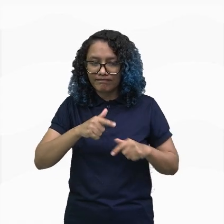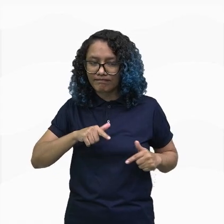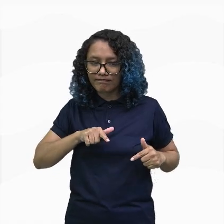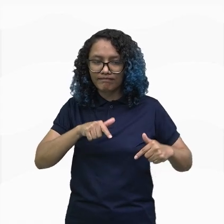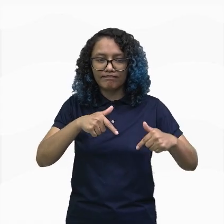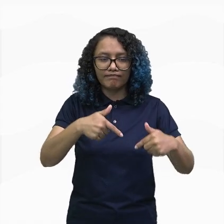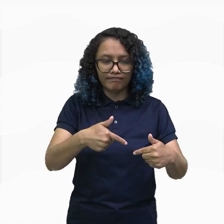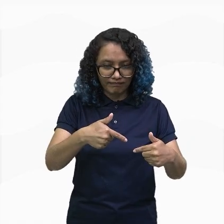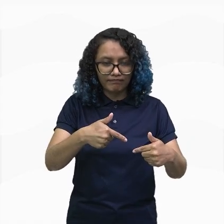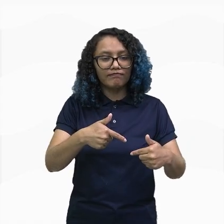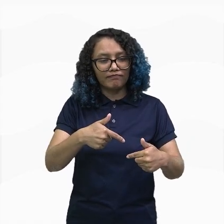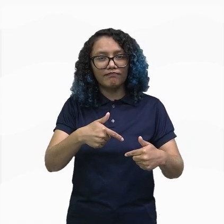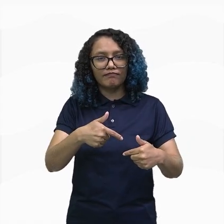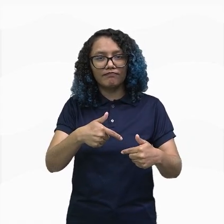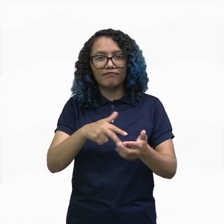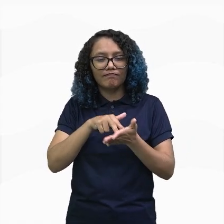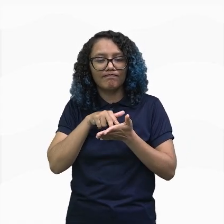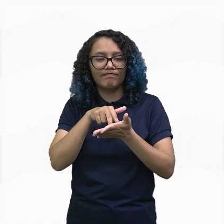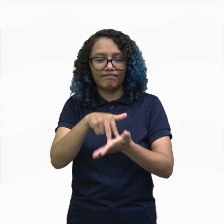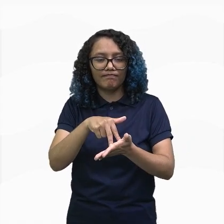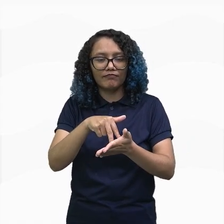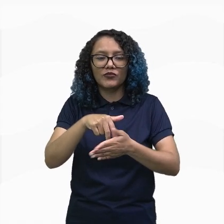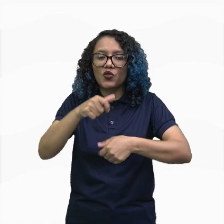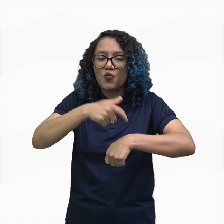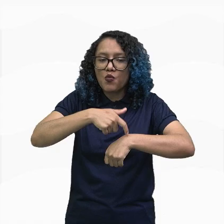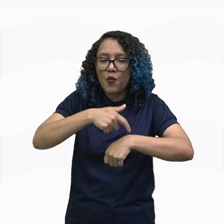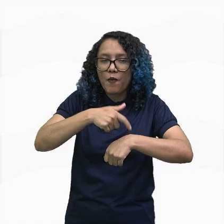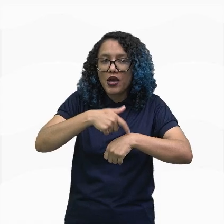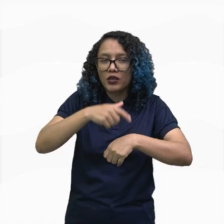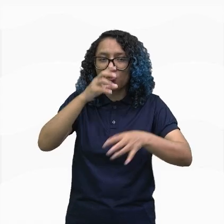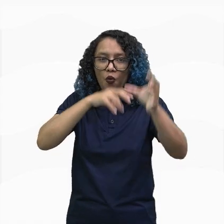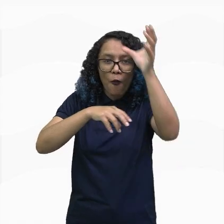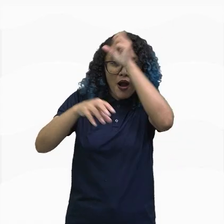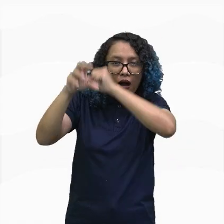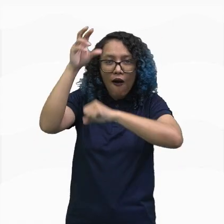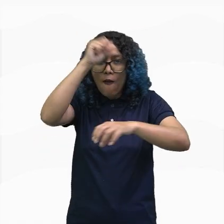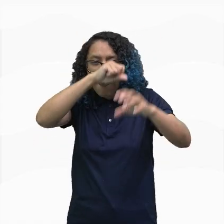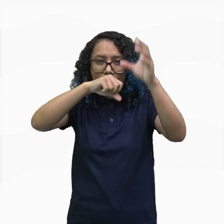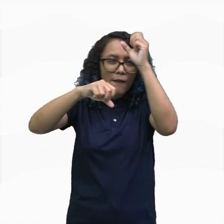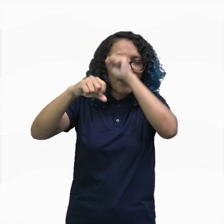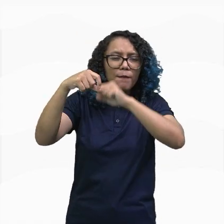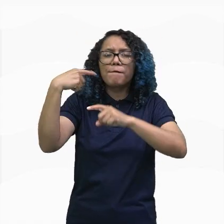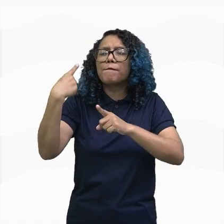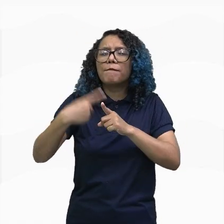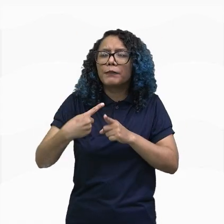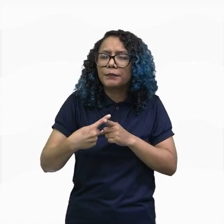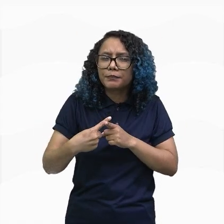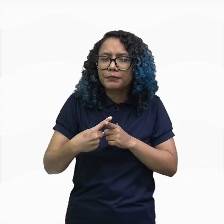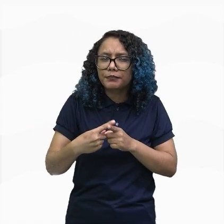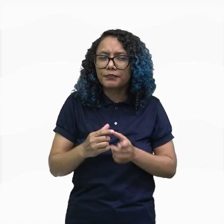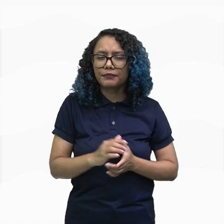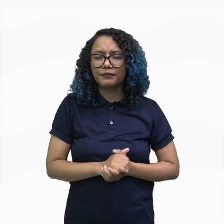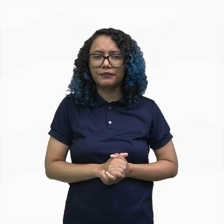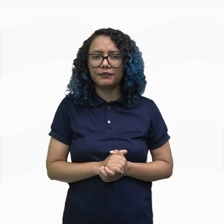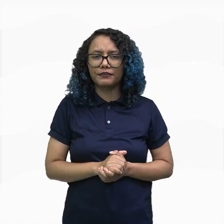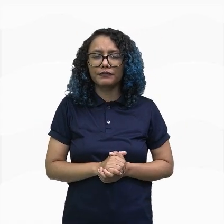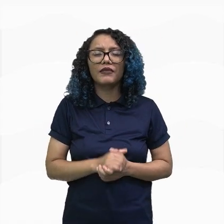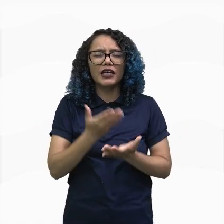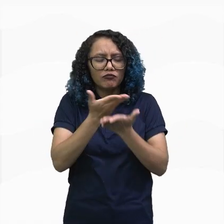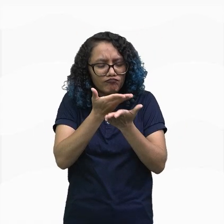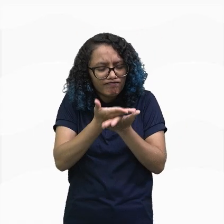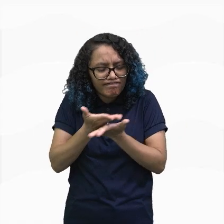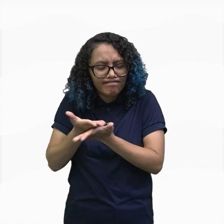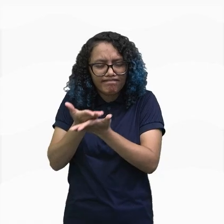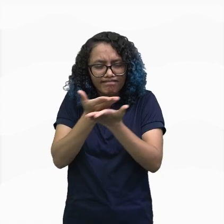do próprio processo de aprendizagem, porque ele vai aprender, né, ele vai